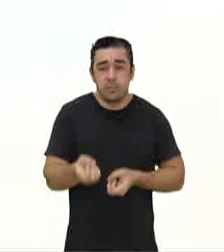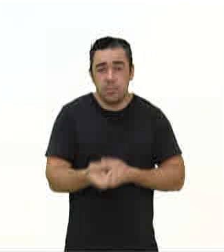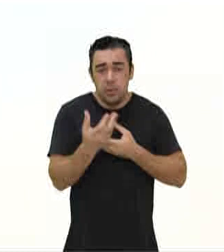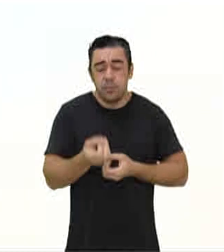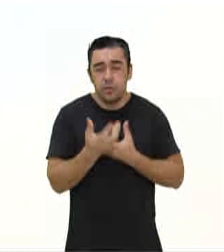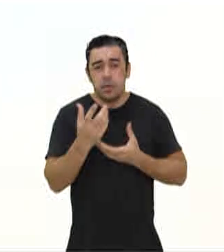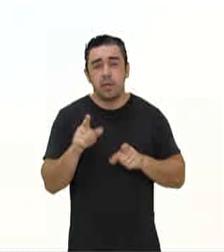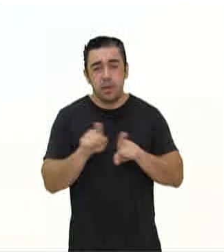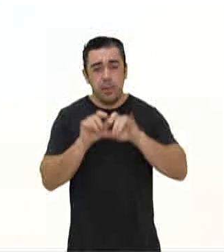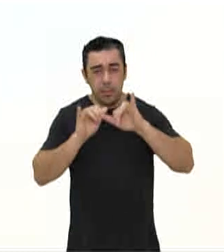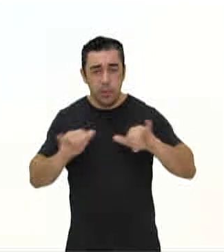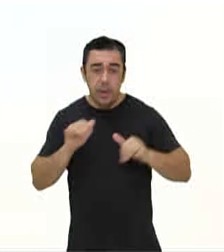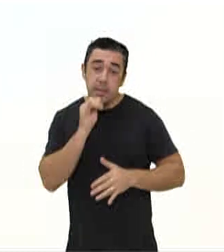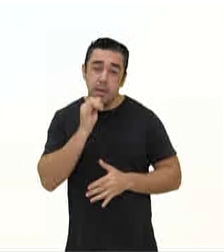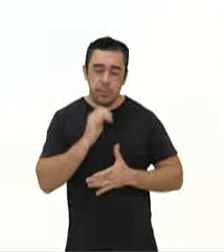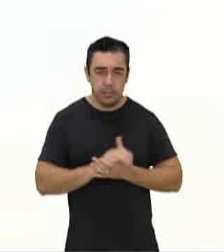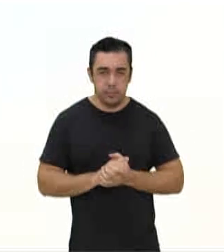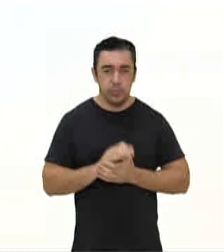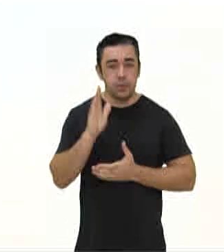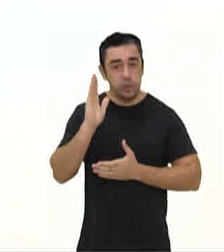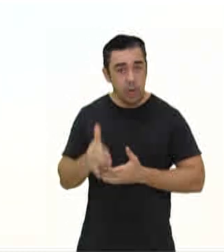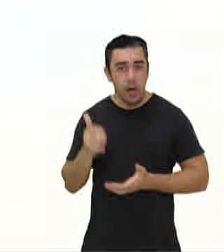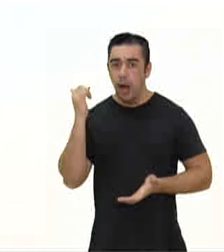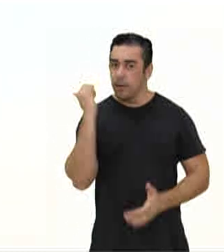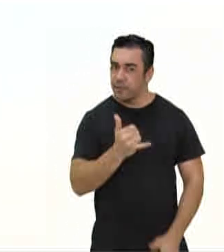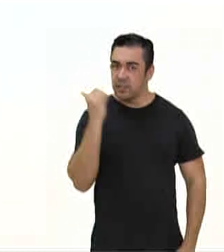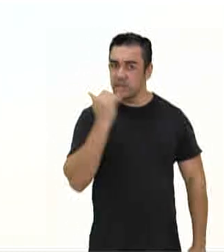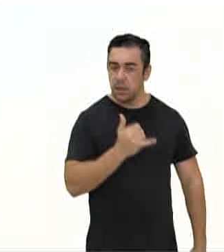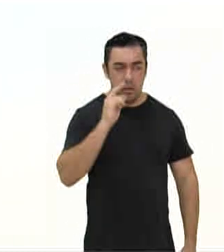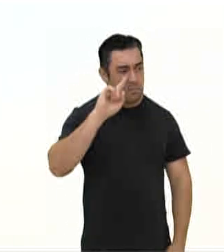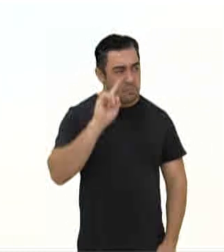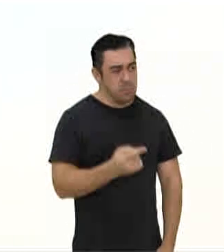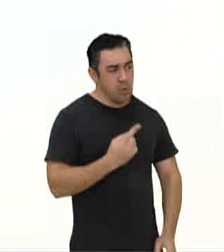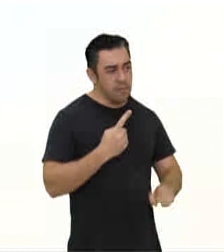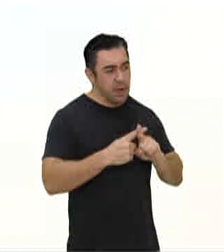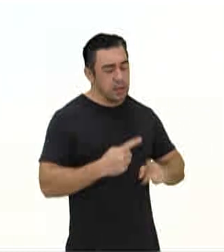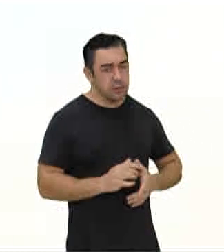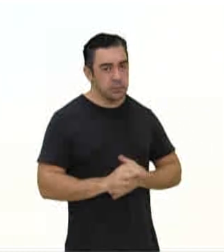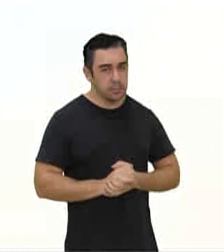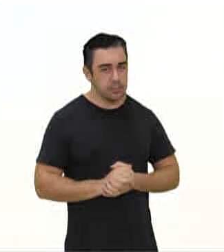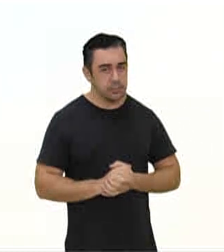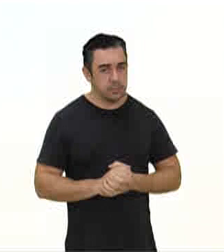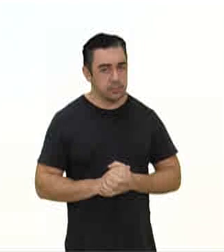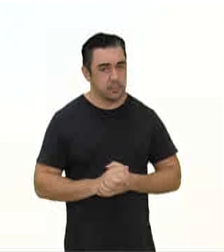na propaganda. Exemplo, já te avisei mais de 1000 vezes.